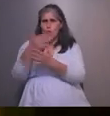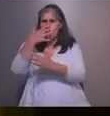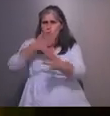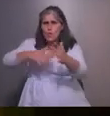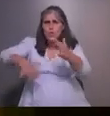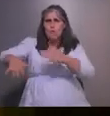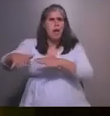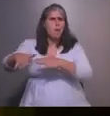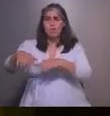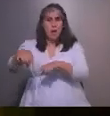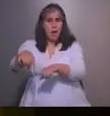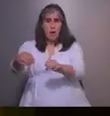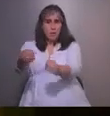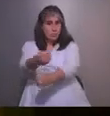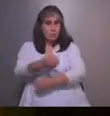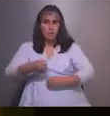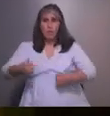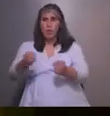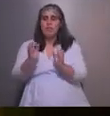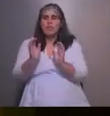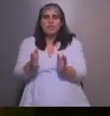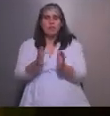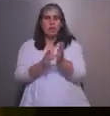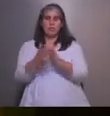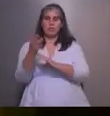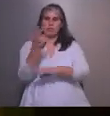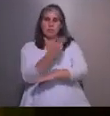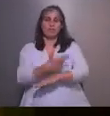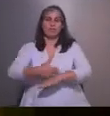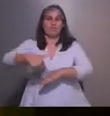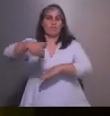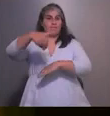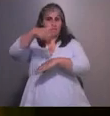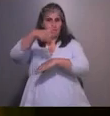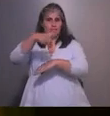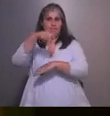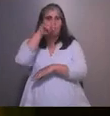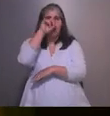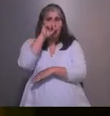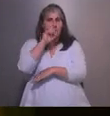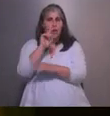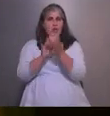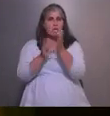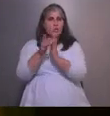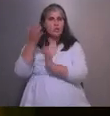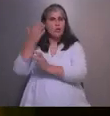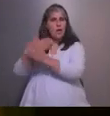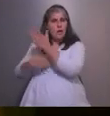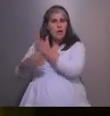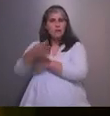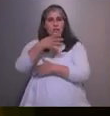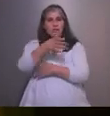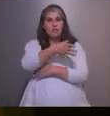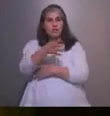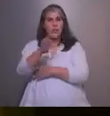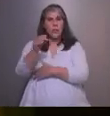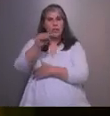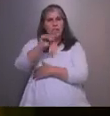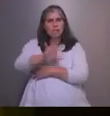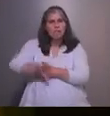aqui, ressuscitou. Lembrai-vos de como vos falou quando ainda estava na